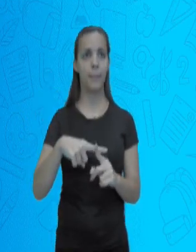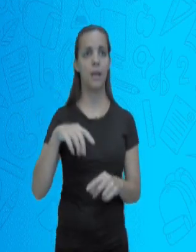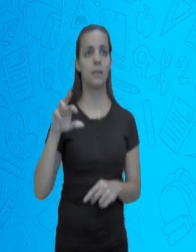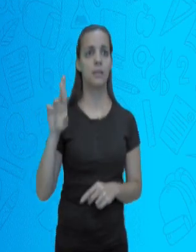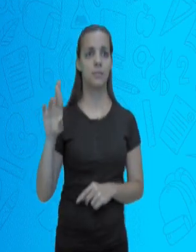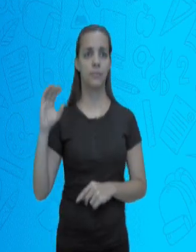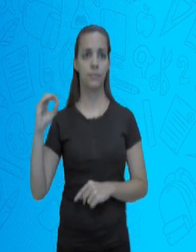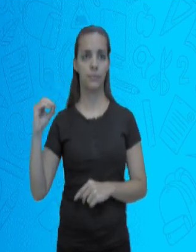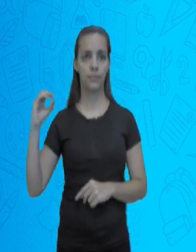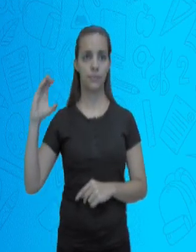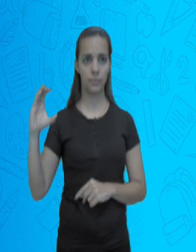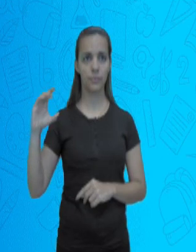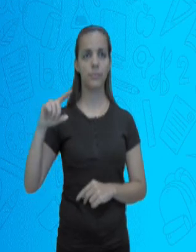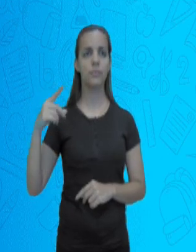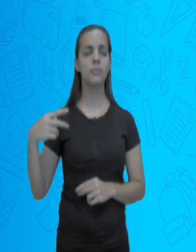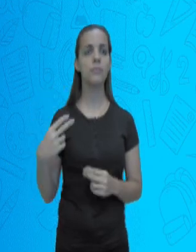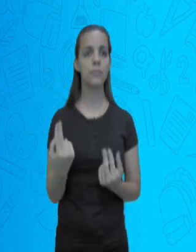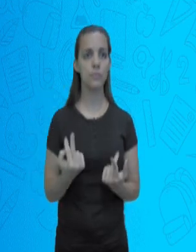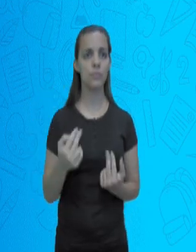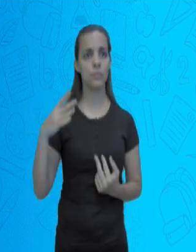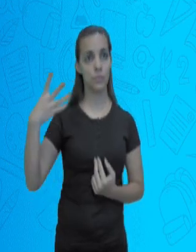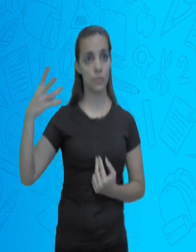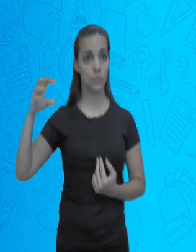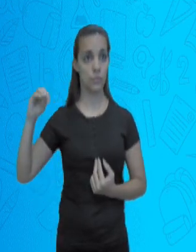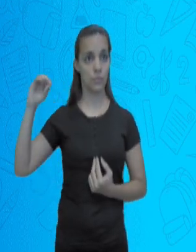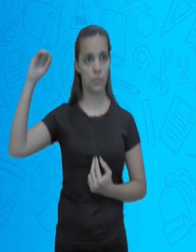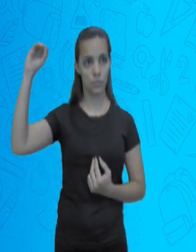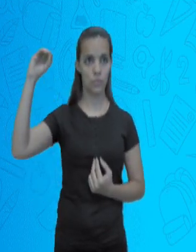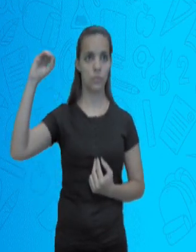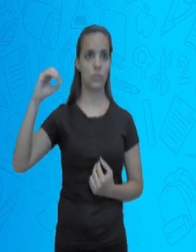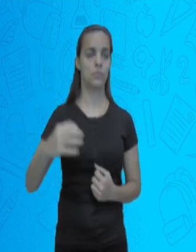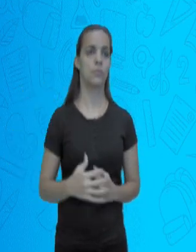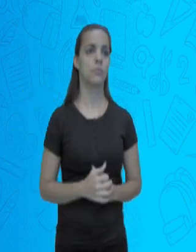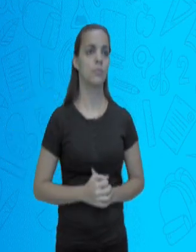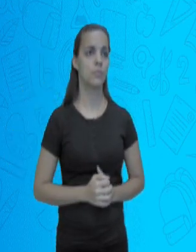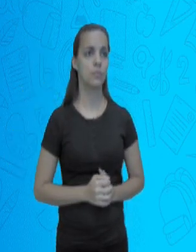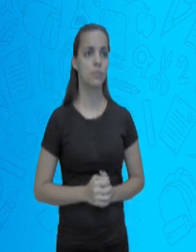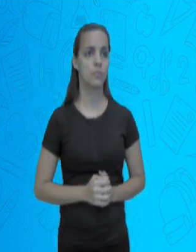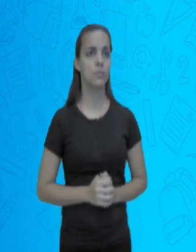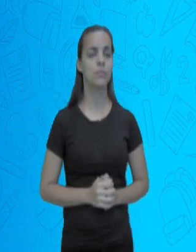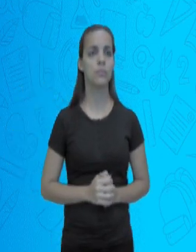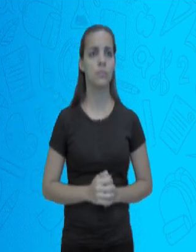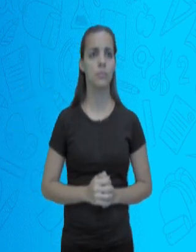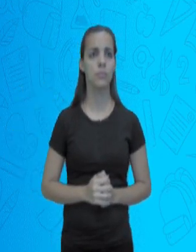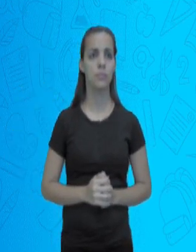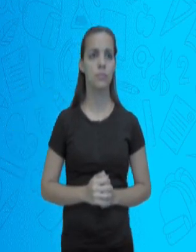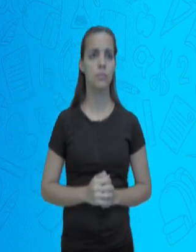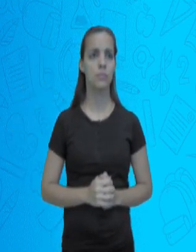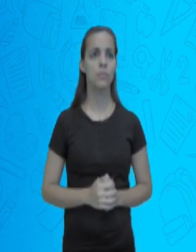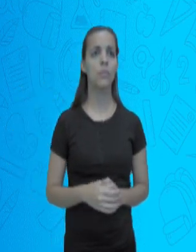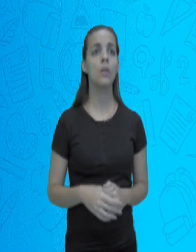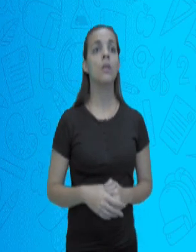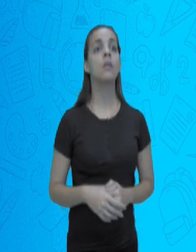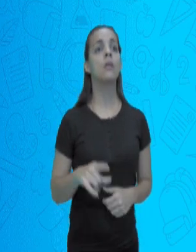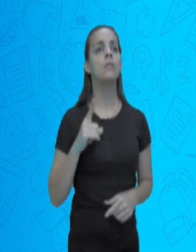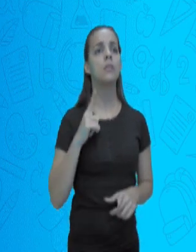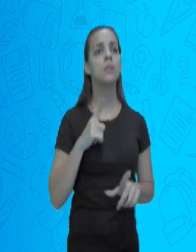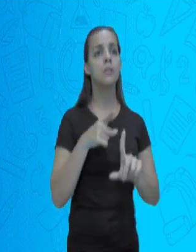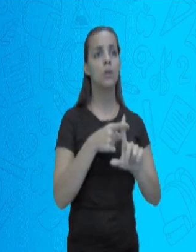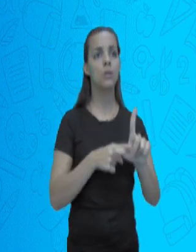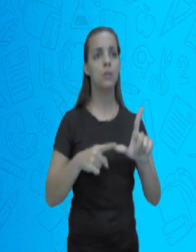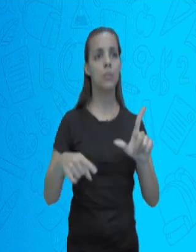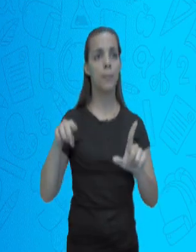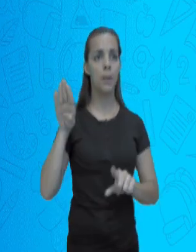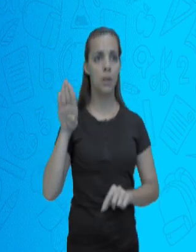ângulo ROC medem 40, como eu expliquei para vocês. E agora, veja só,